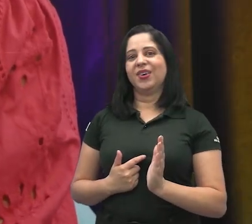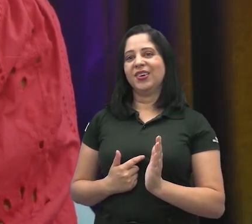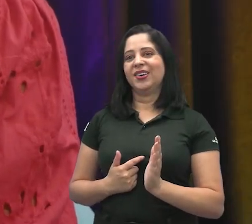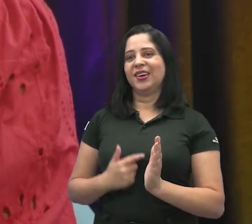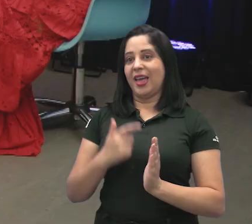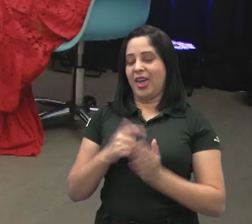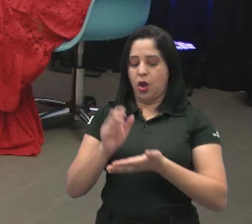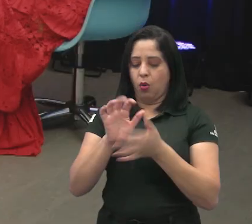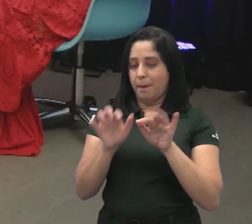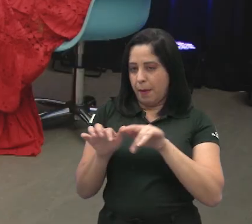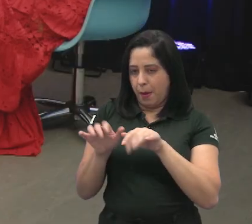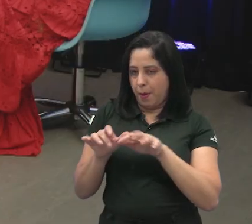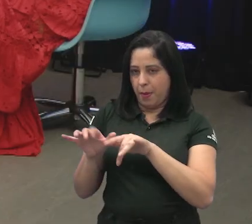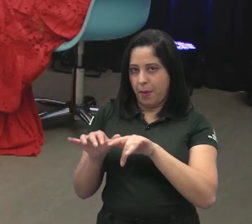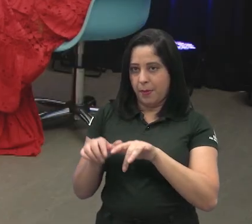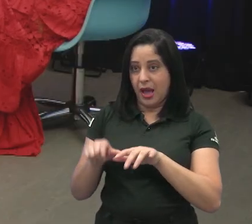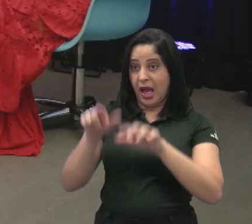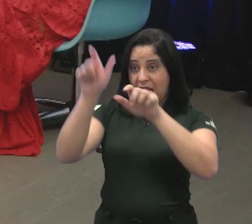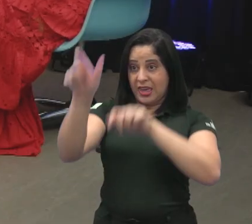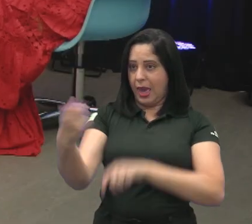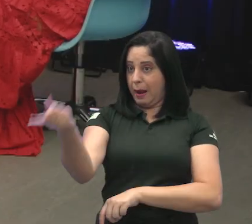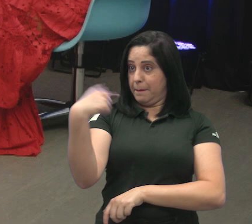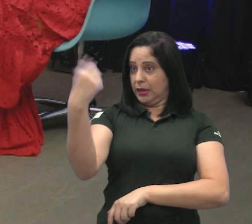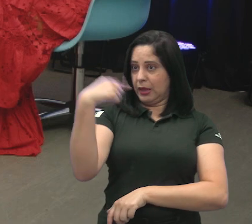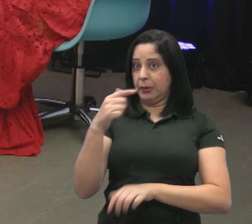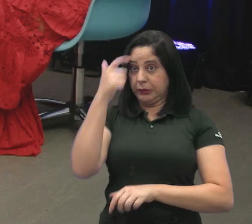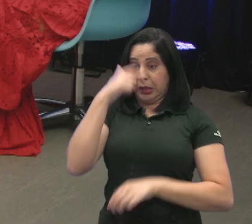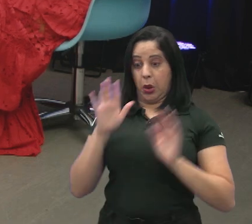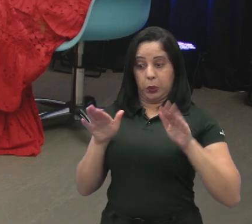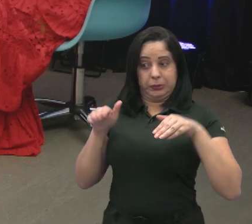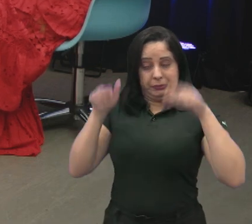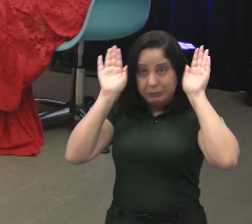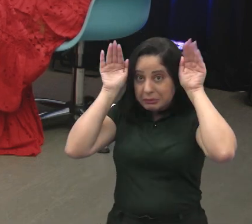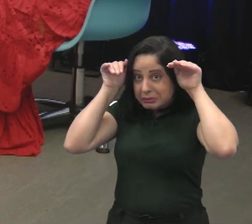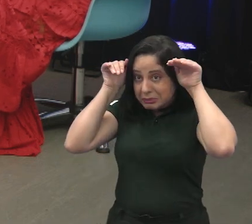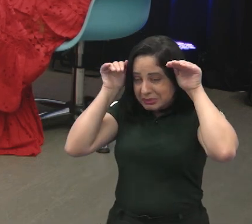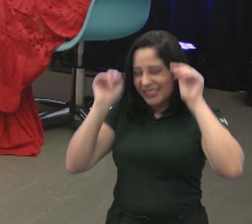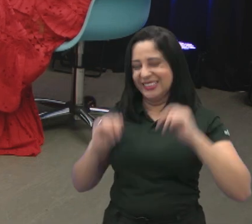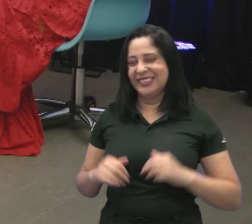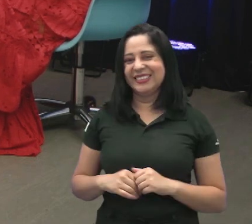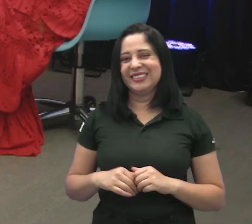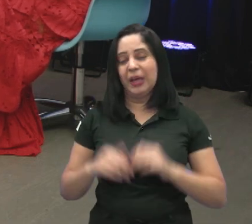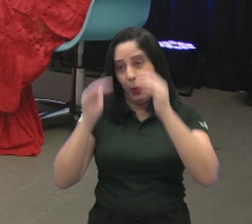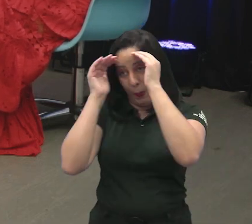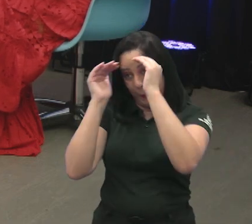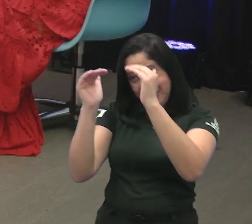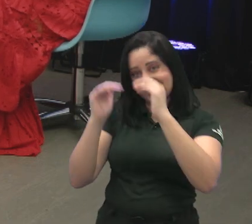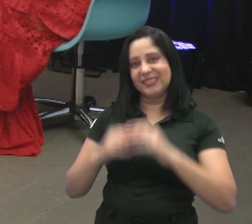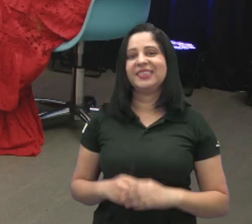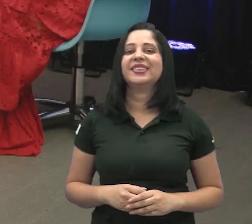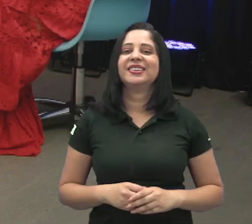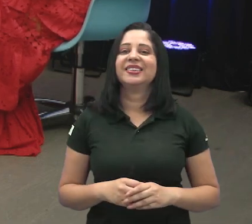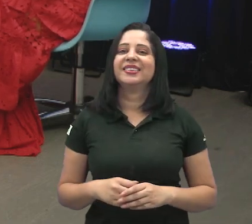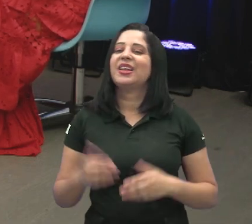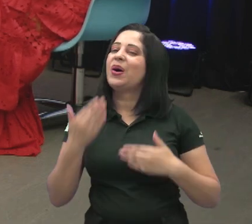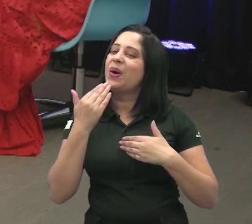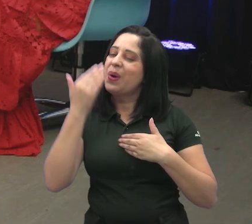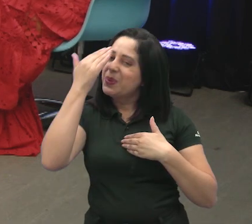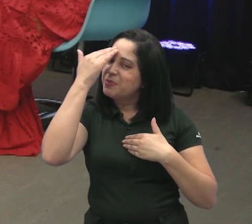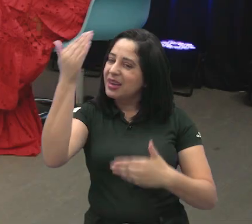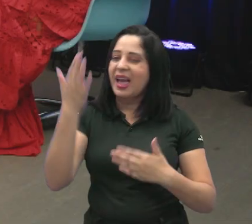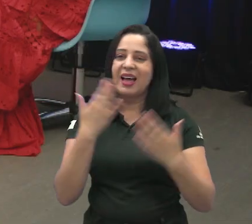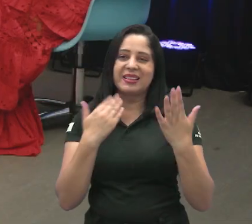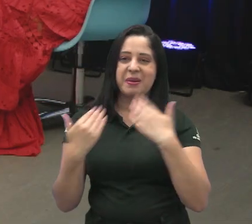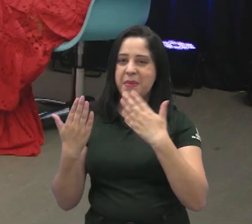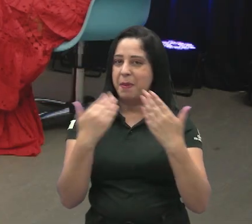eu só obedeço porque eu sou obediente. Muito bom, gente. Eu acho que foi um bate-papo assim inspirador. A gente